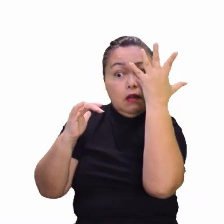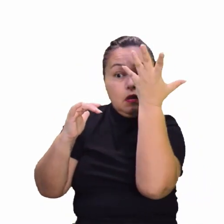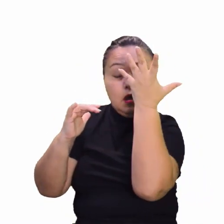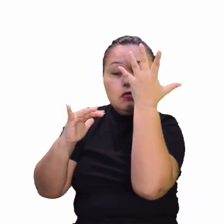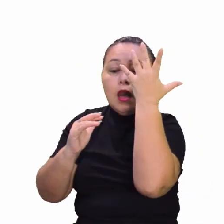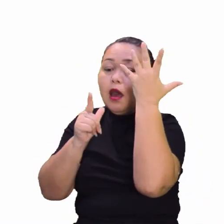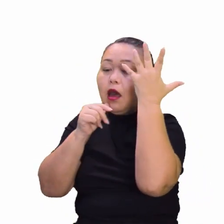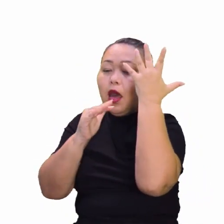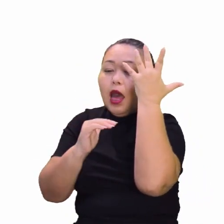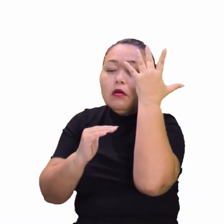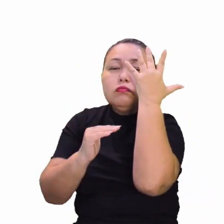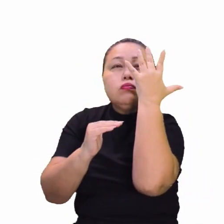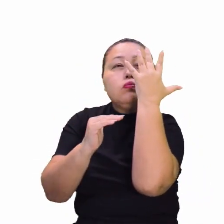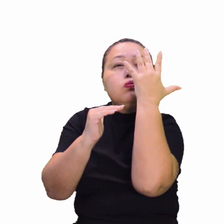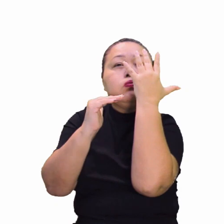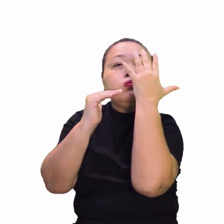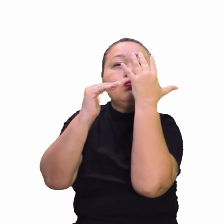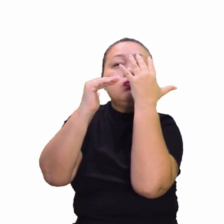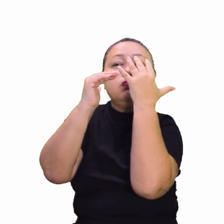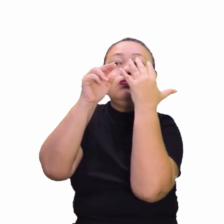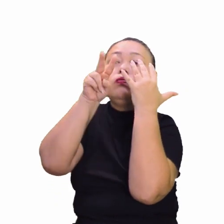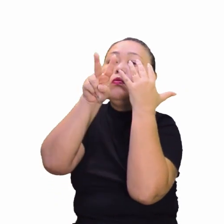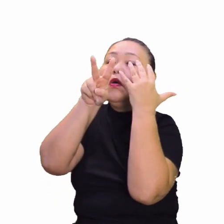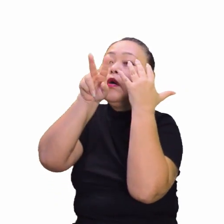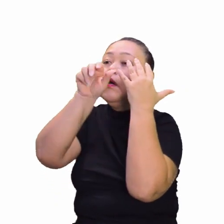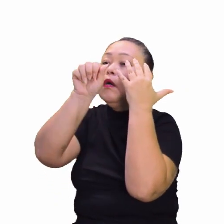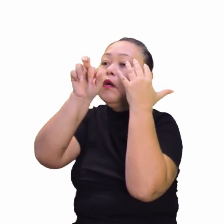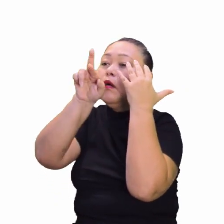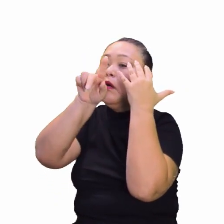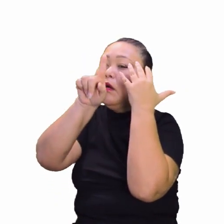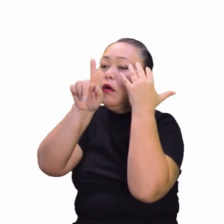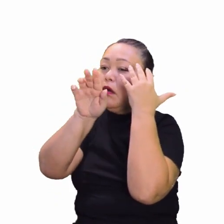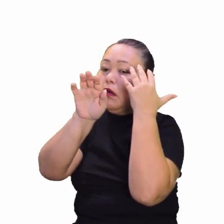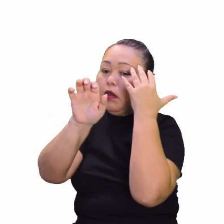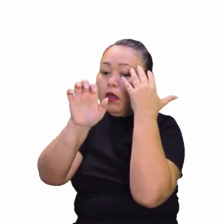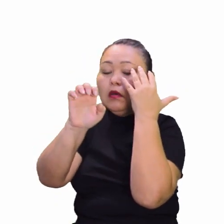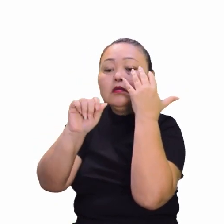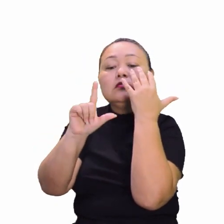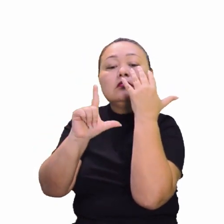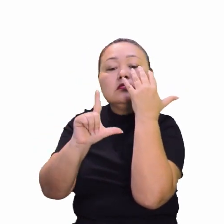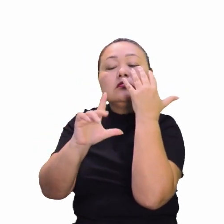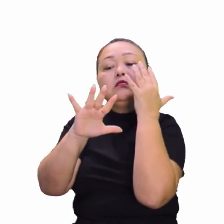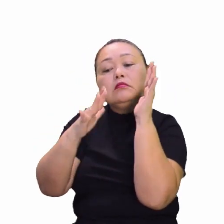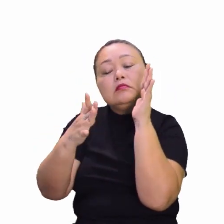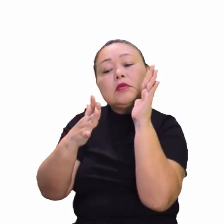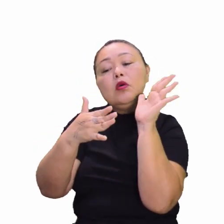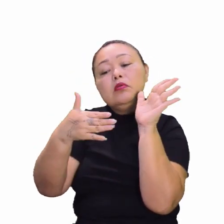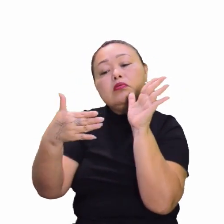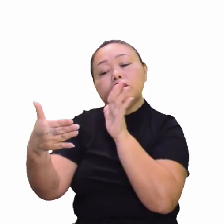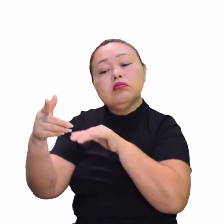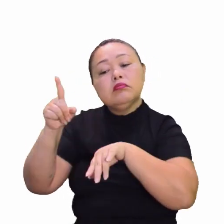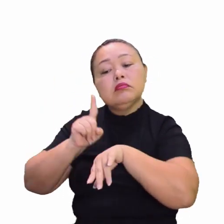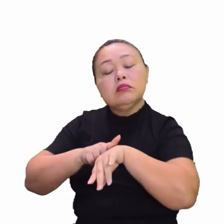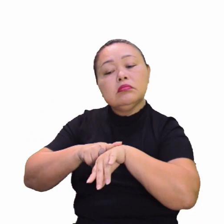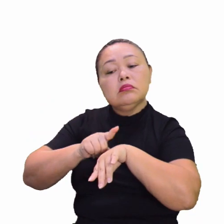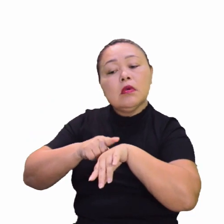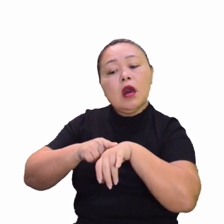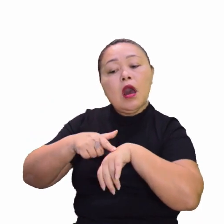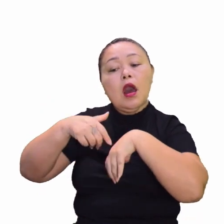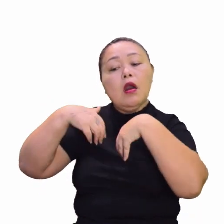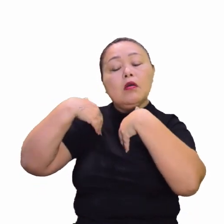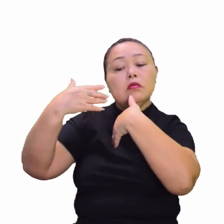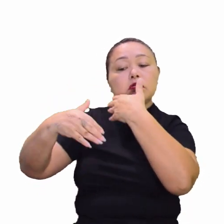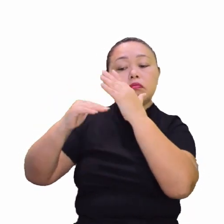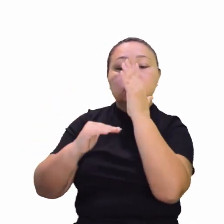gente tem a chamada mata de várzea, que é inundada durante o momento que